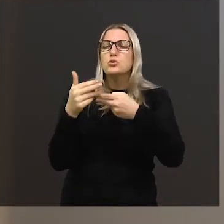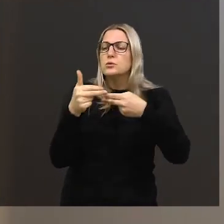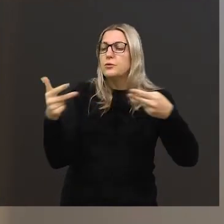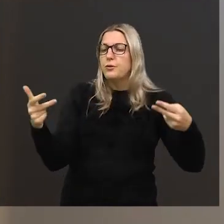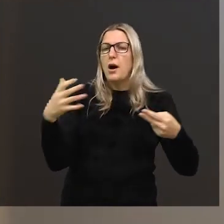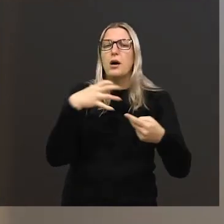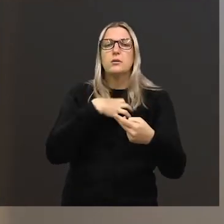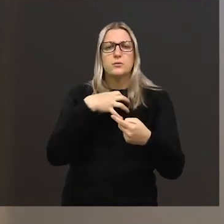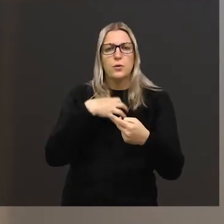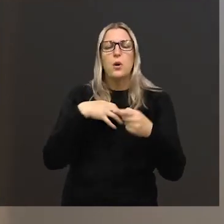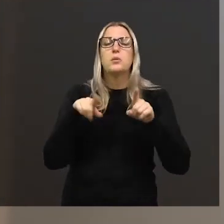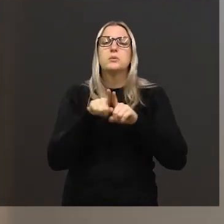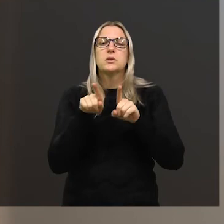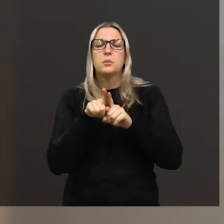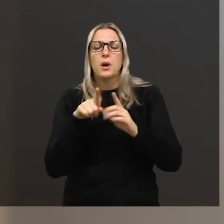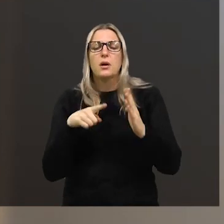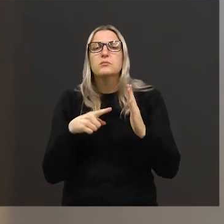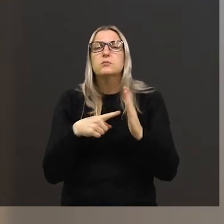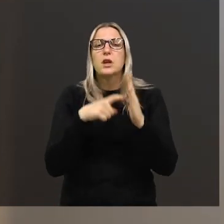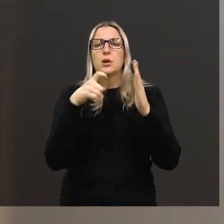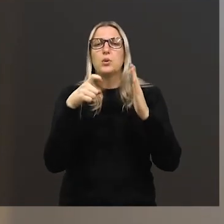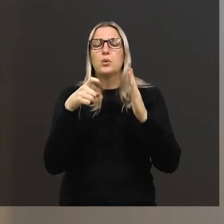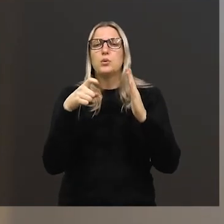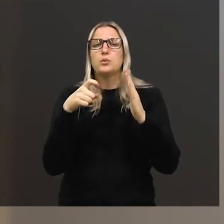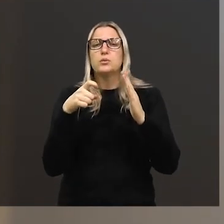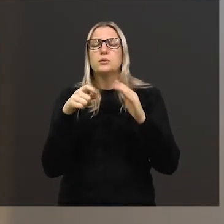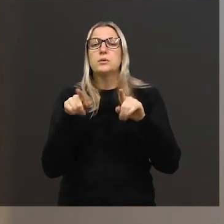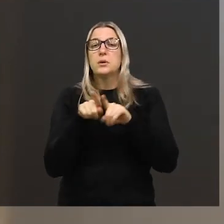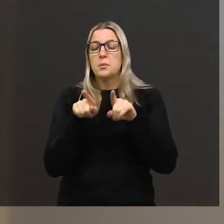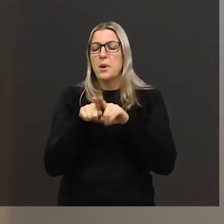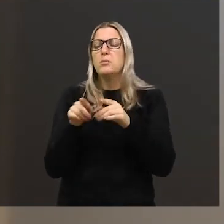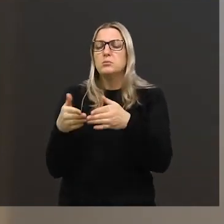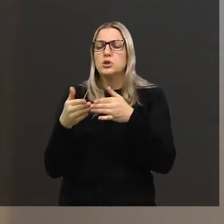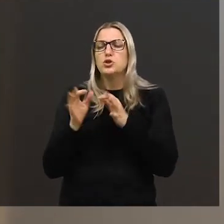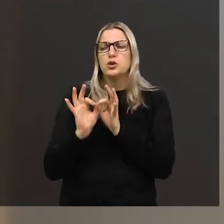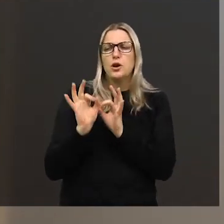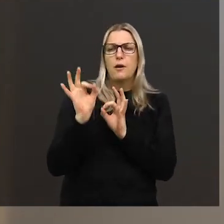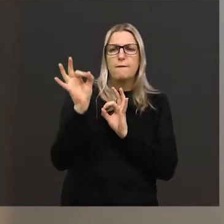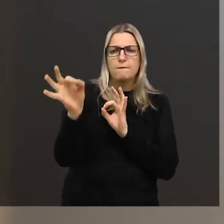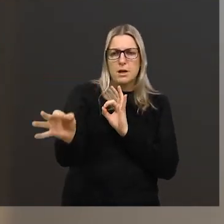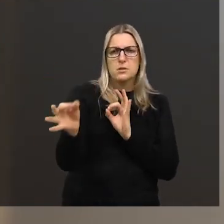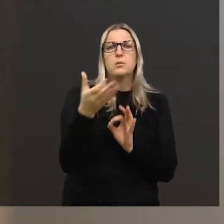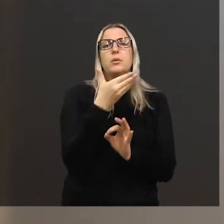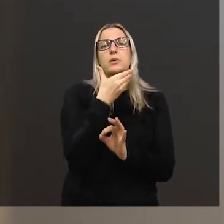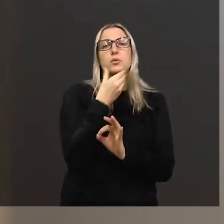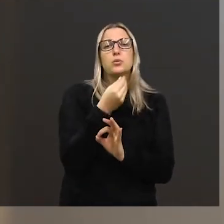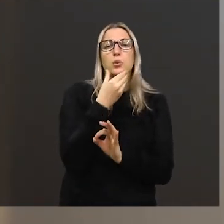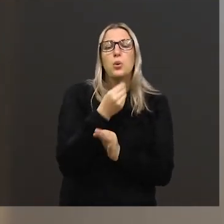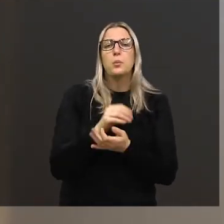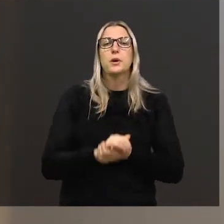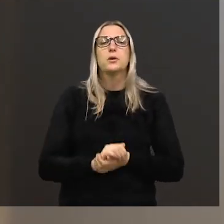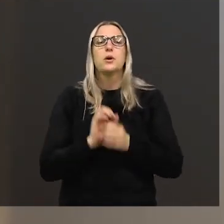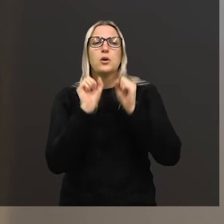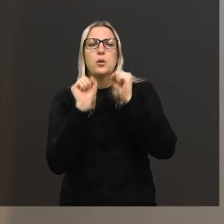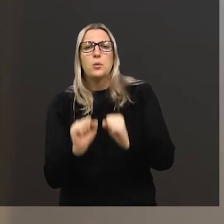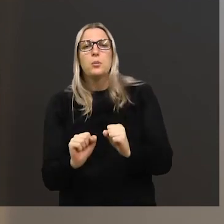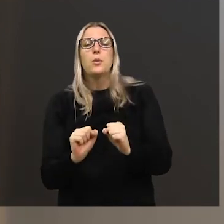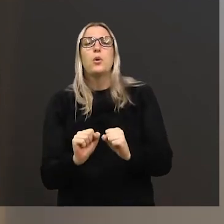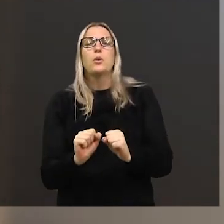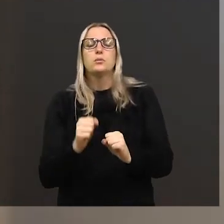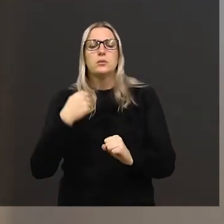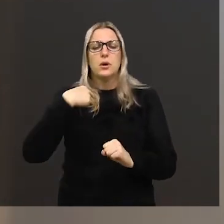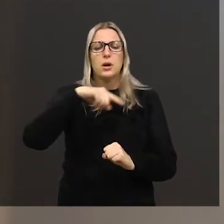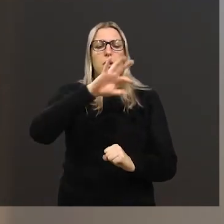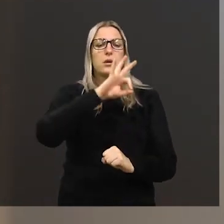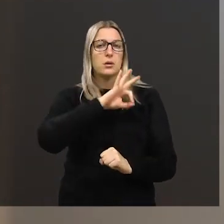buscar diversos caminhos para efetivar a denúncia, para pedir socorro, para pedir uma medida protetiva, para afastar